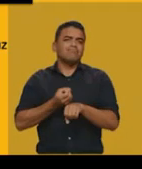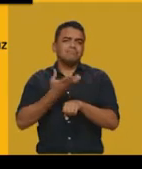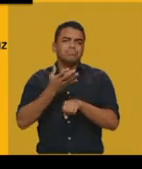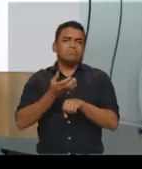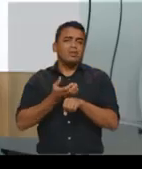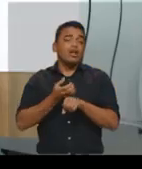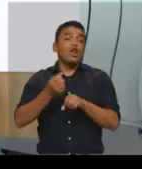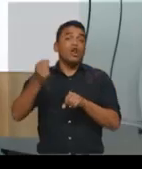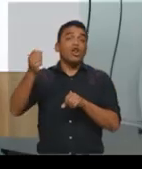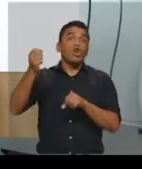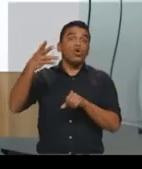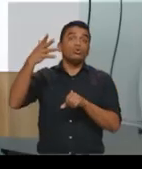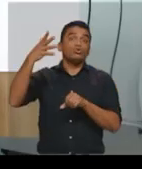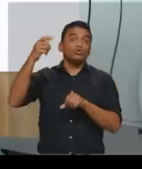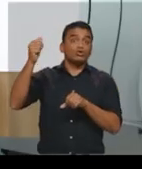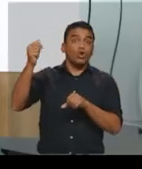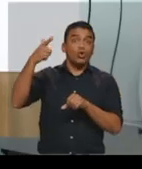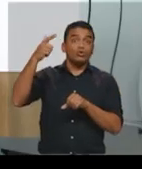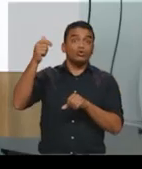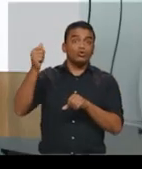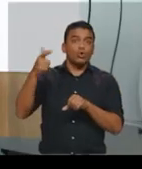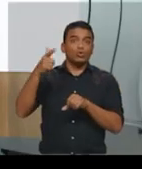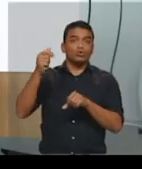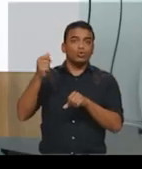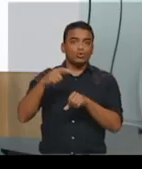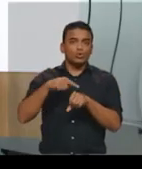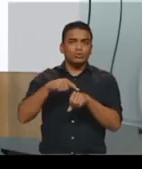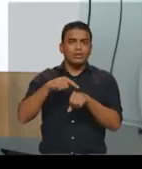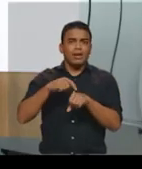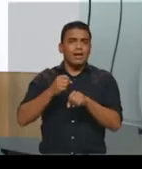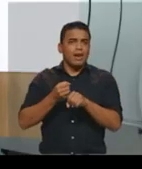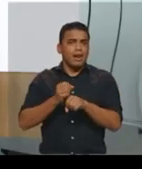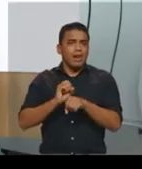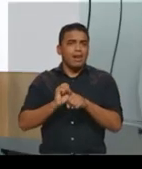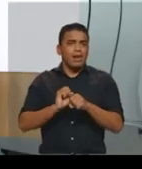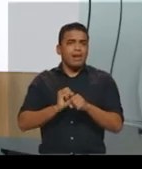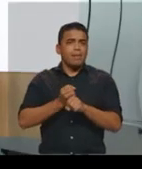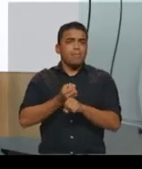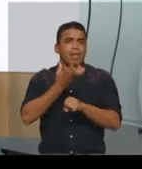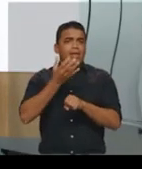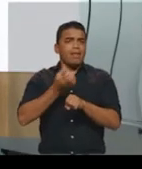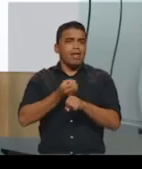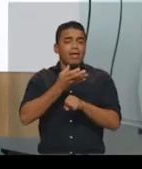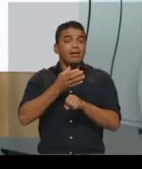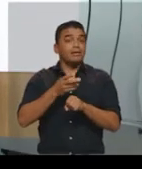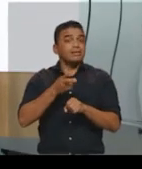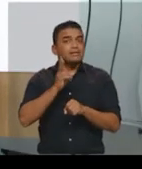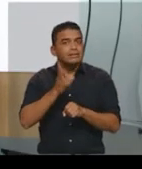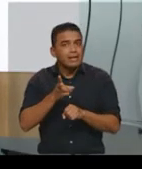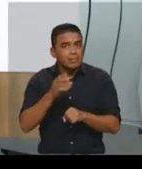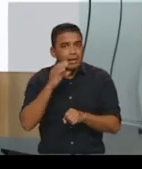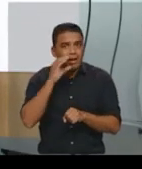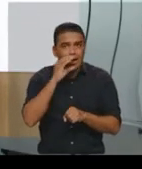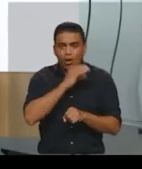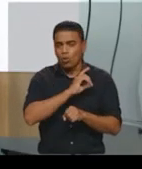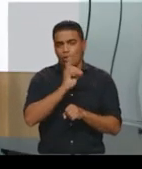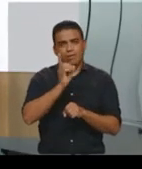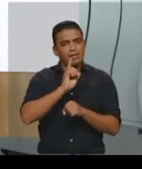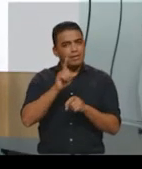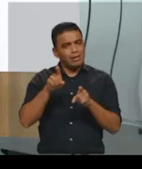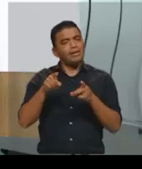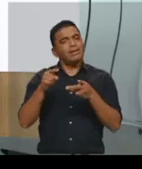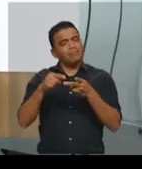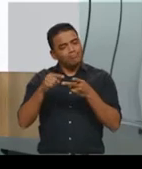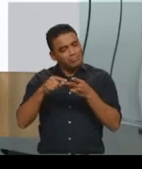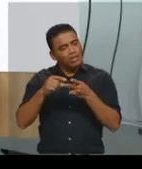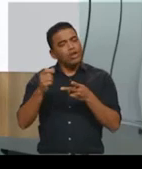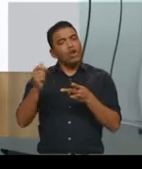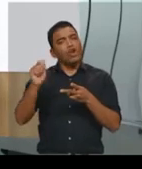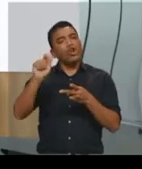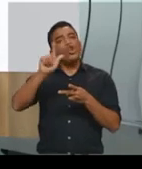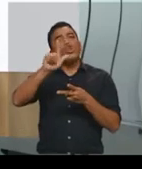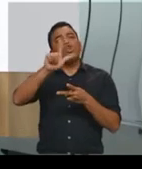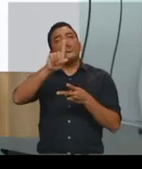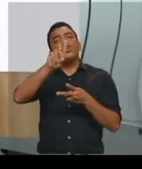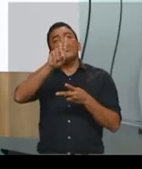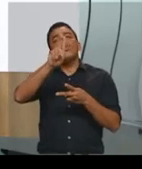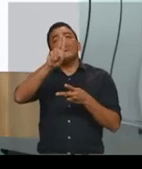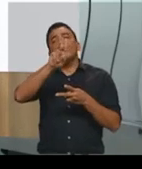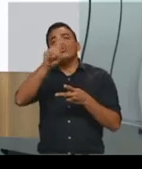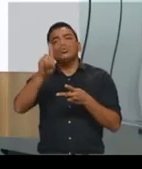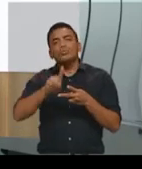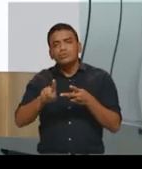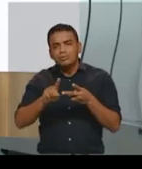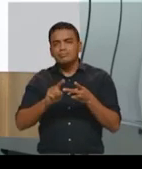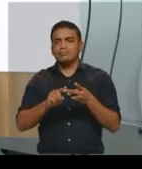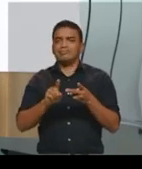forma de luz. Então, a liberação de energia nem sempre é na forma de calor, às vezes ela pode ser na forma de luz também. E